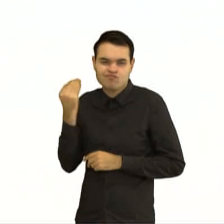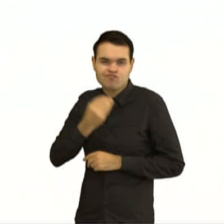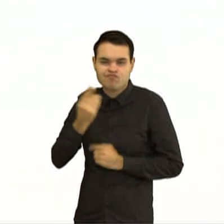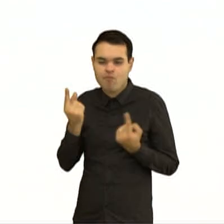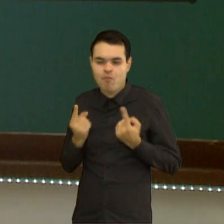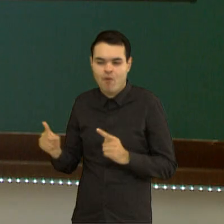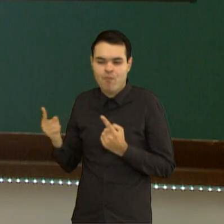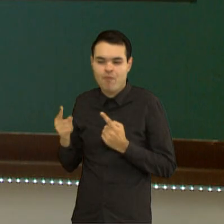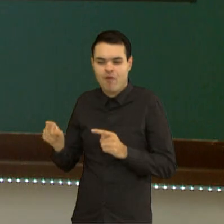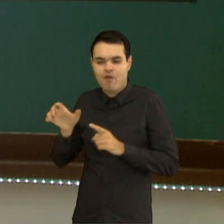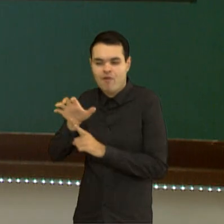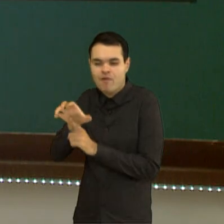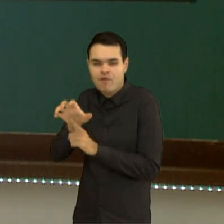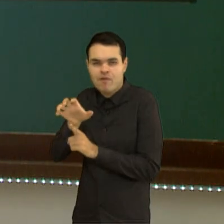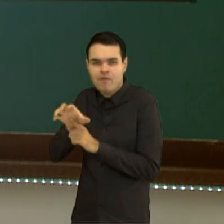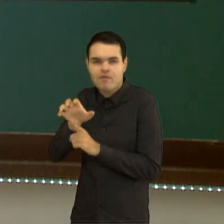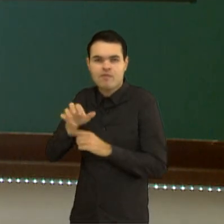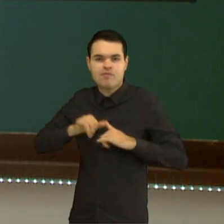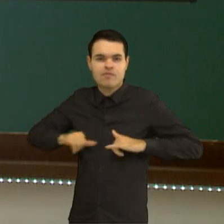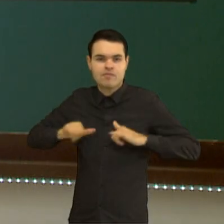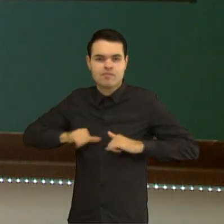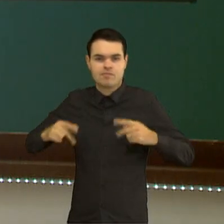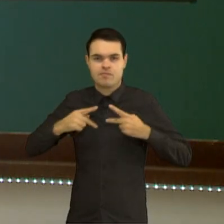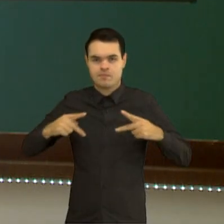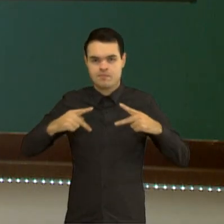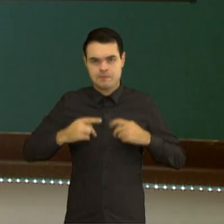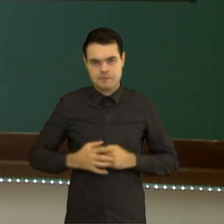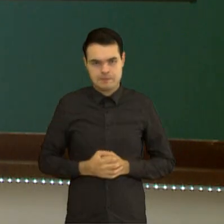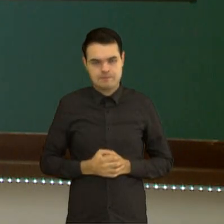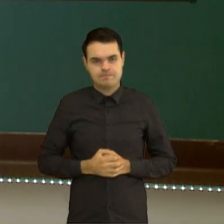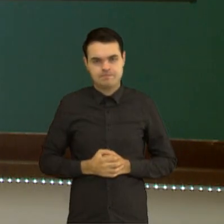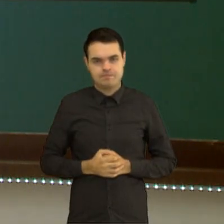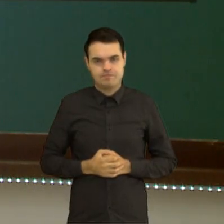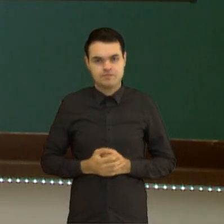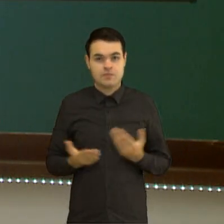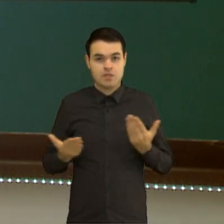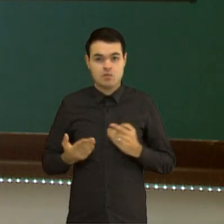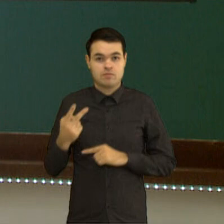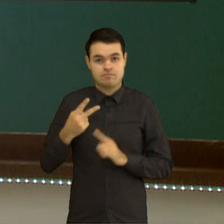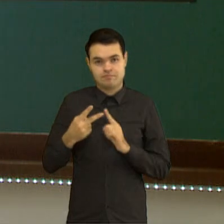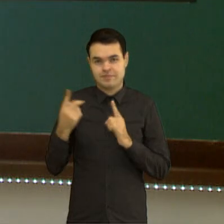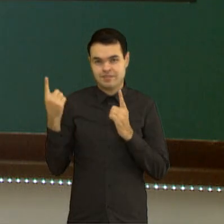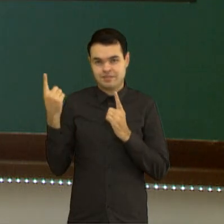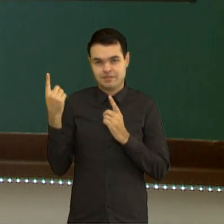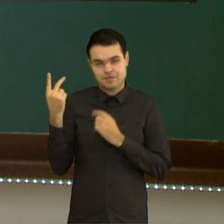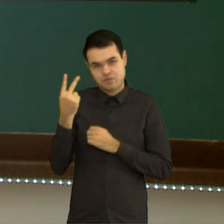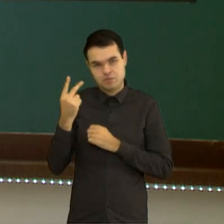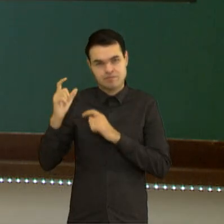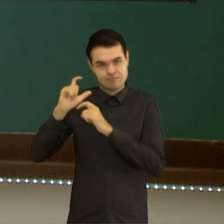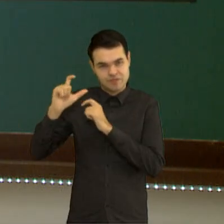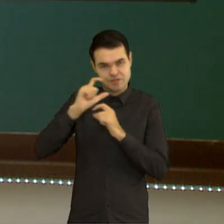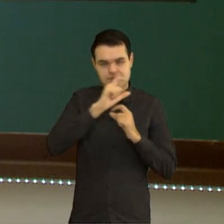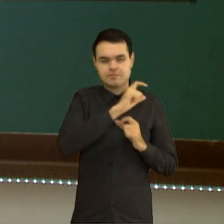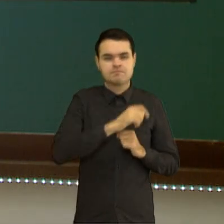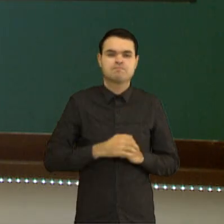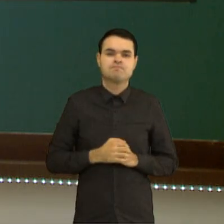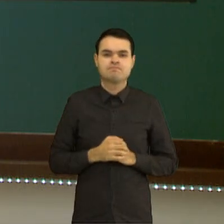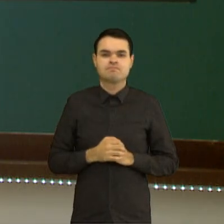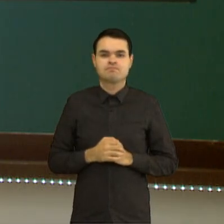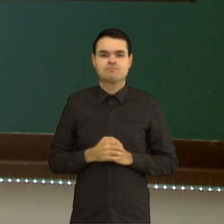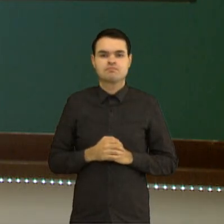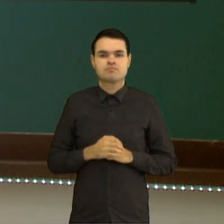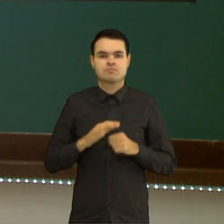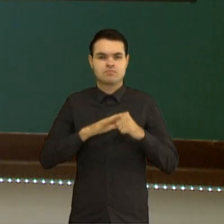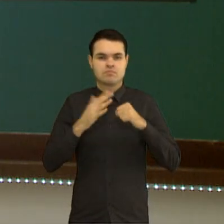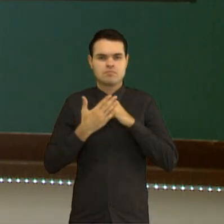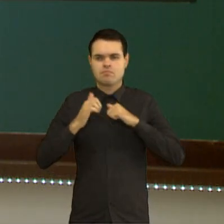pela publicidade. Vamos para a segunda tirinha? Perceba, a pandemia